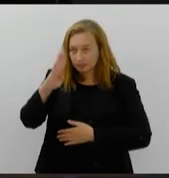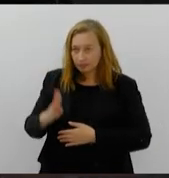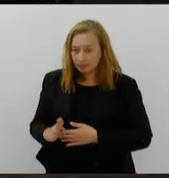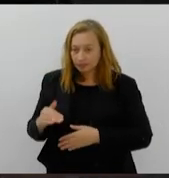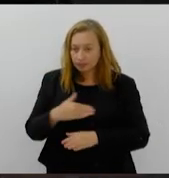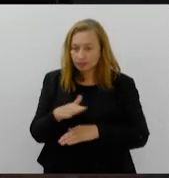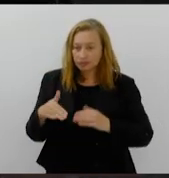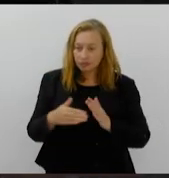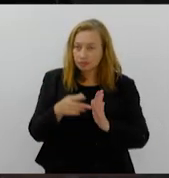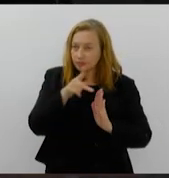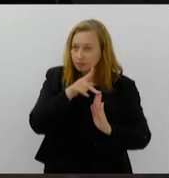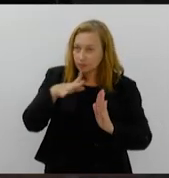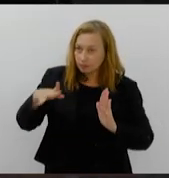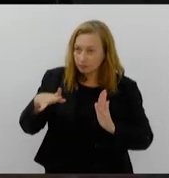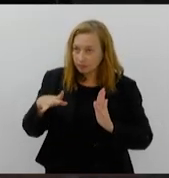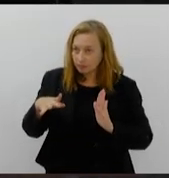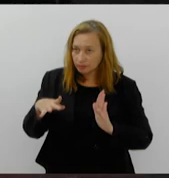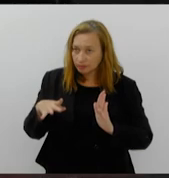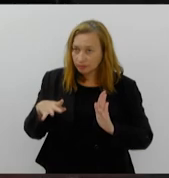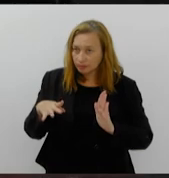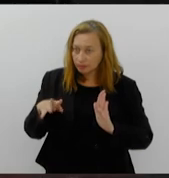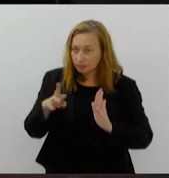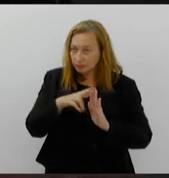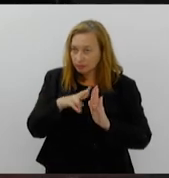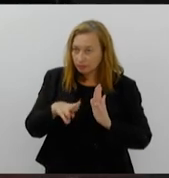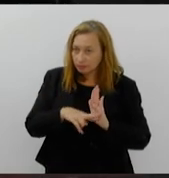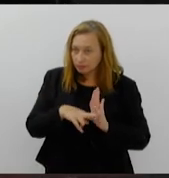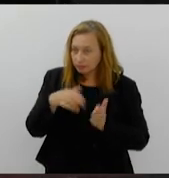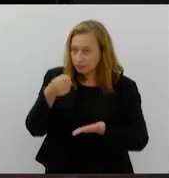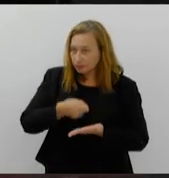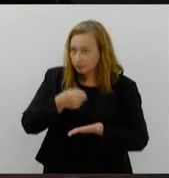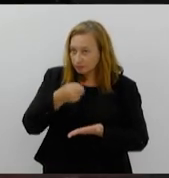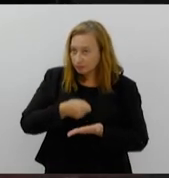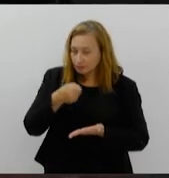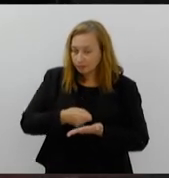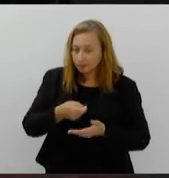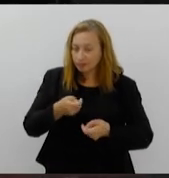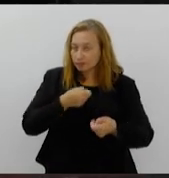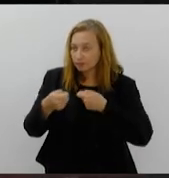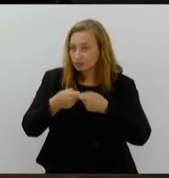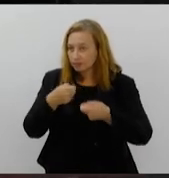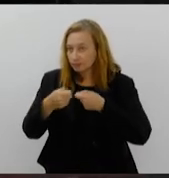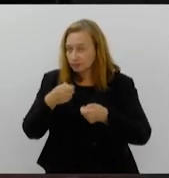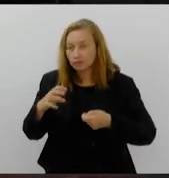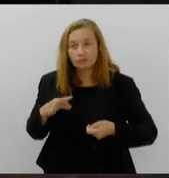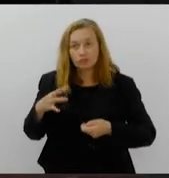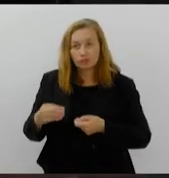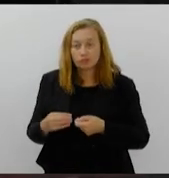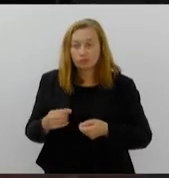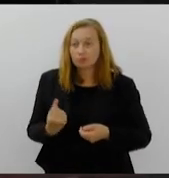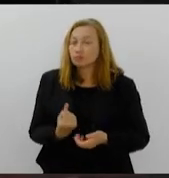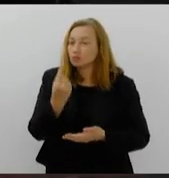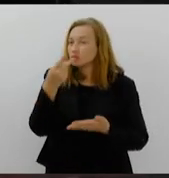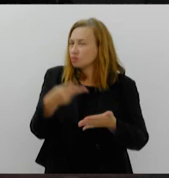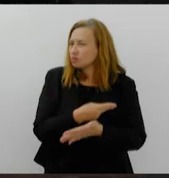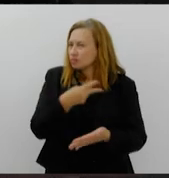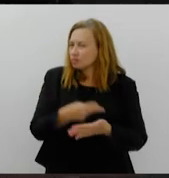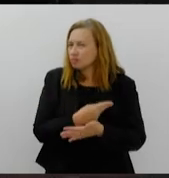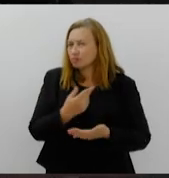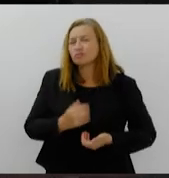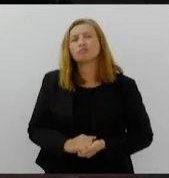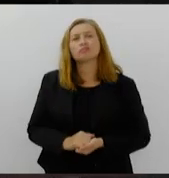os protocolos rigorosos, com todos os mecanismos de controle, para que um erro desse aconteça,